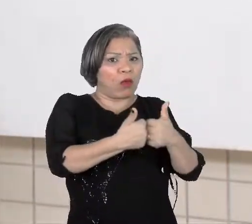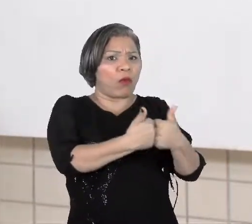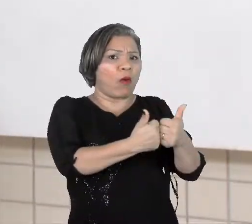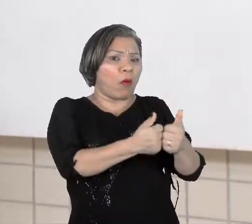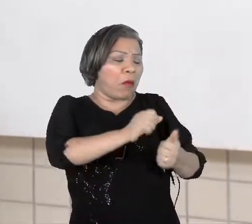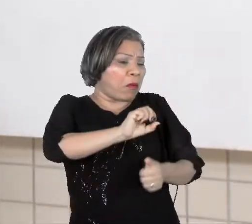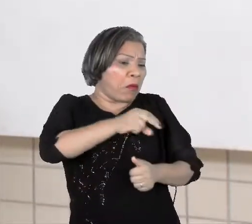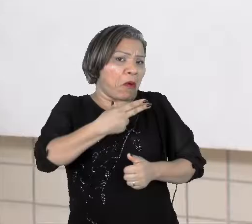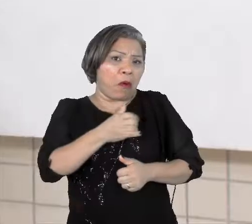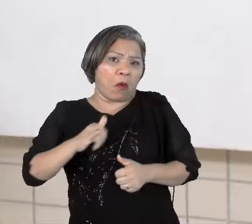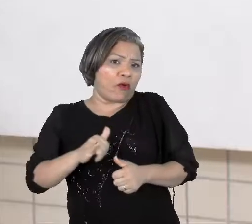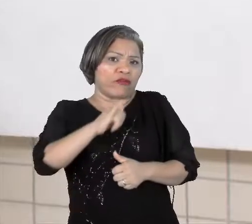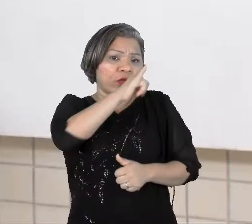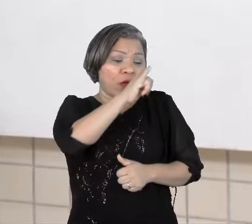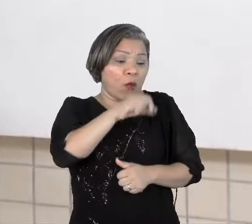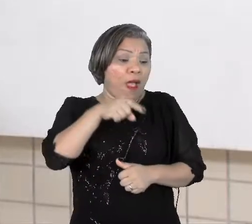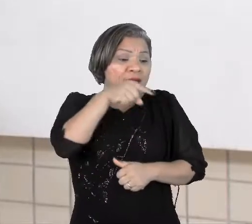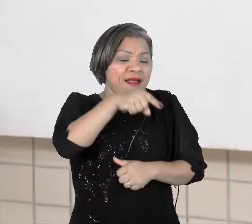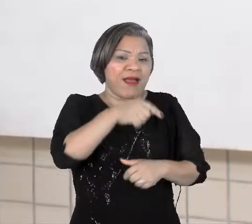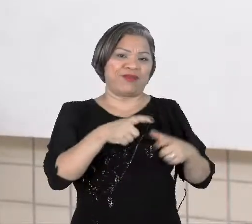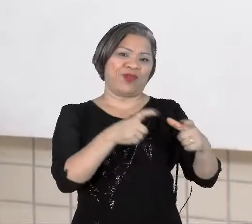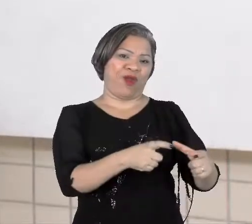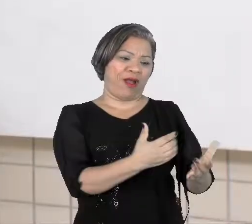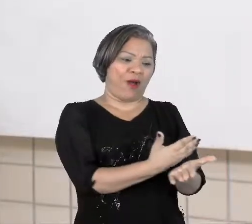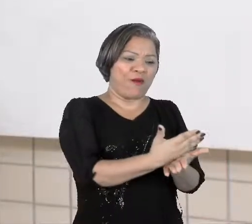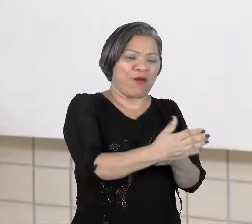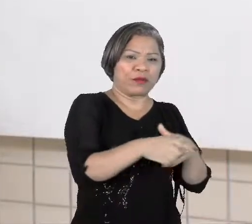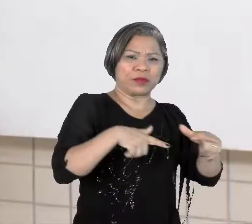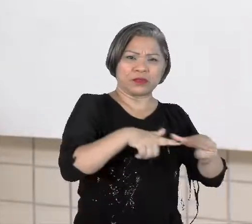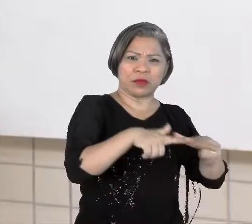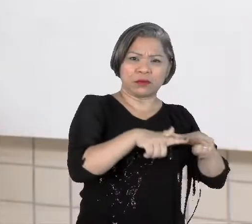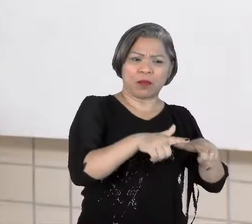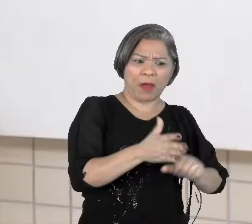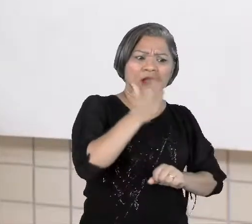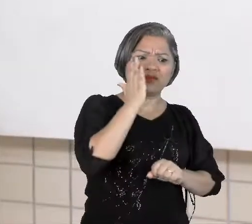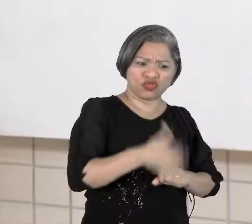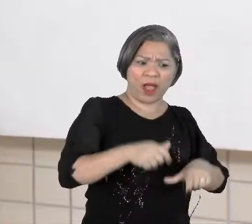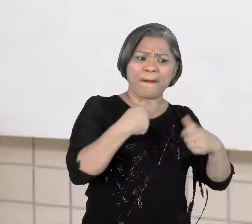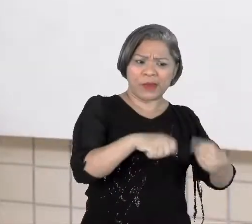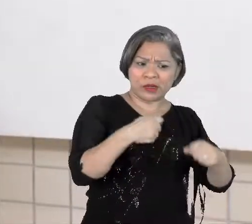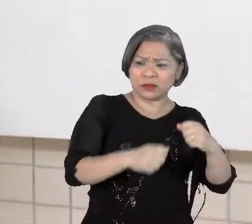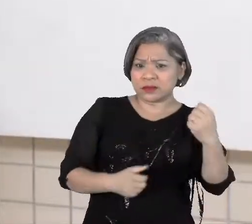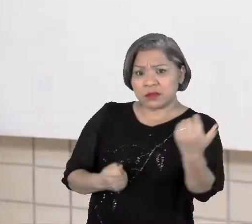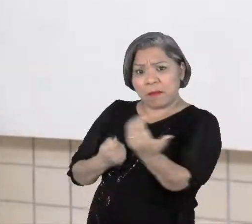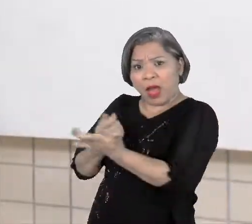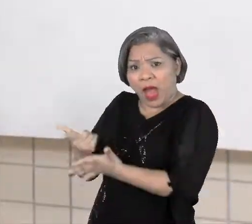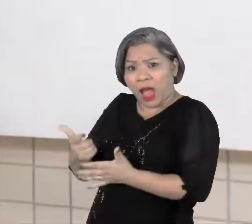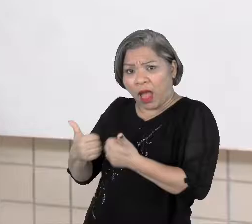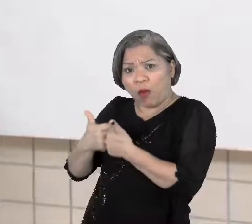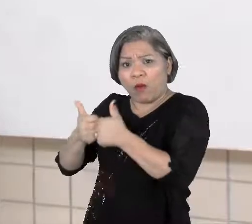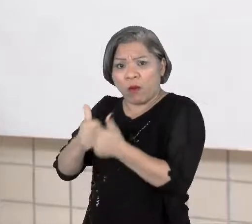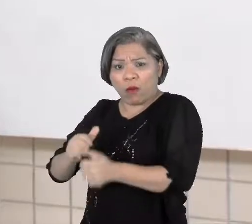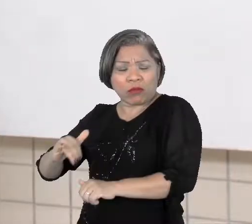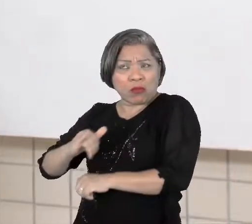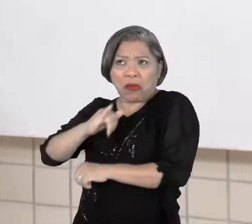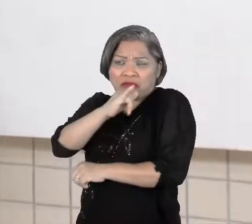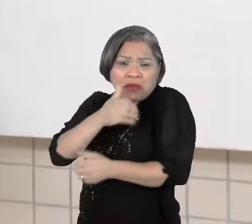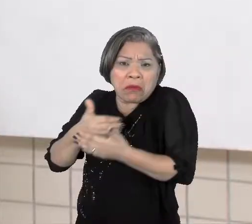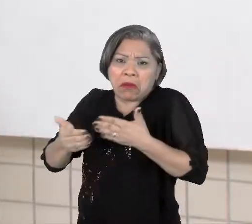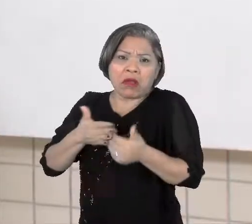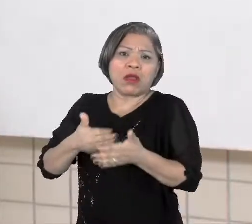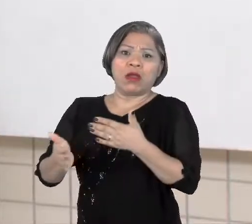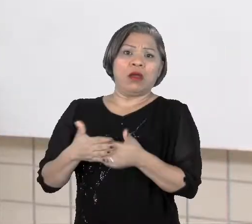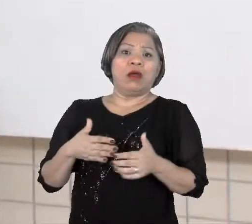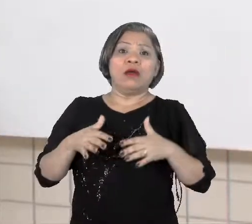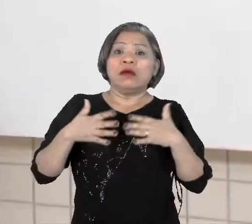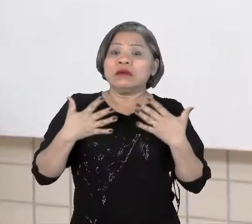suas atividades, ele começa a se endividar através da compra no próprio mercado daquela propriedade.